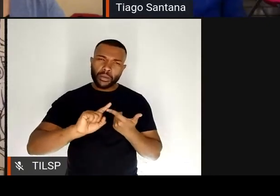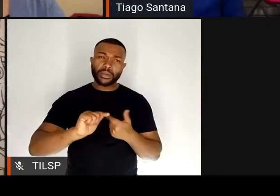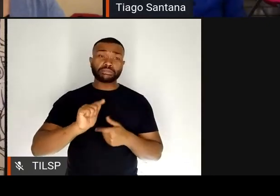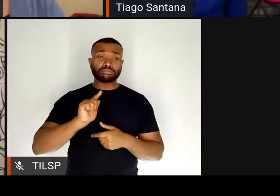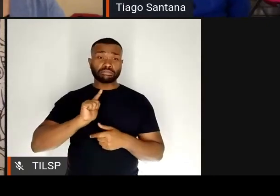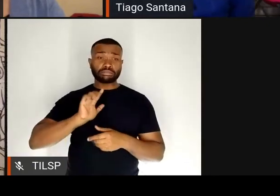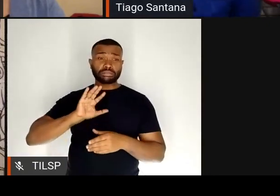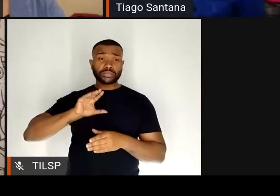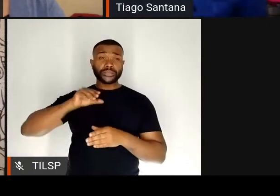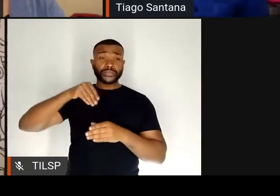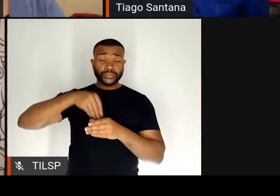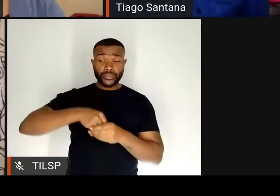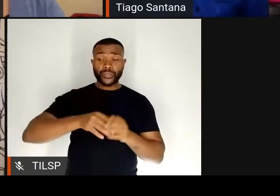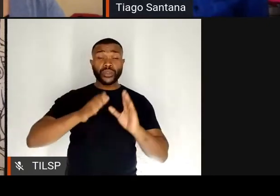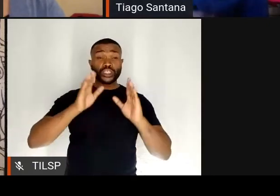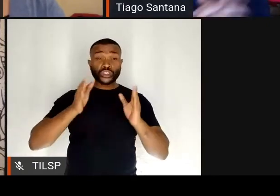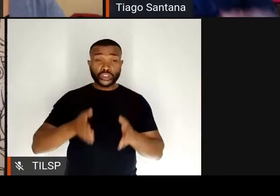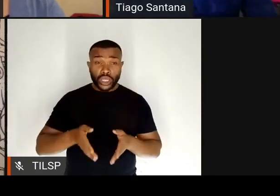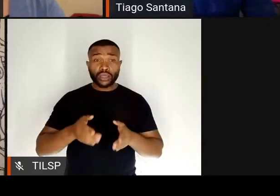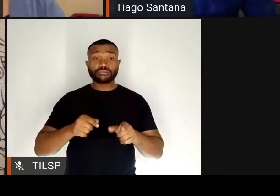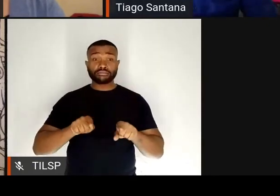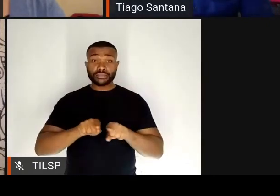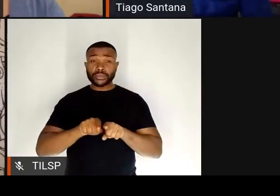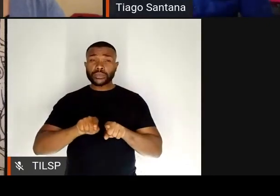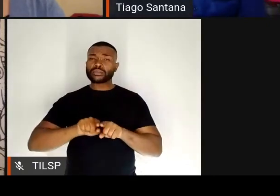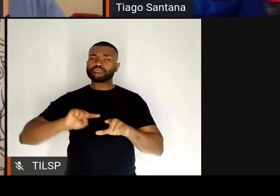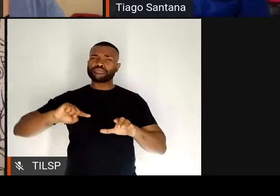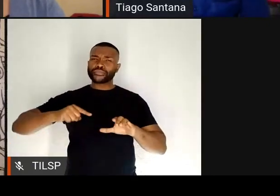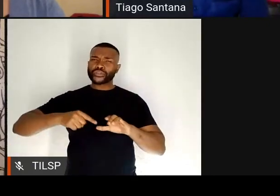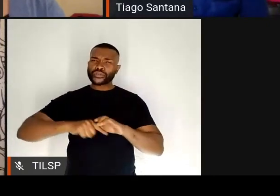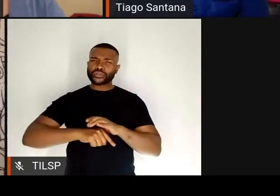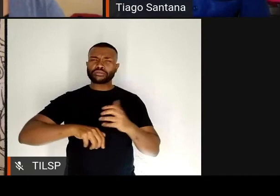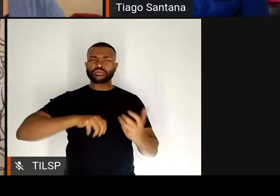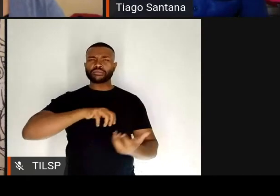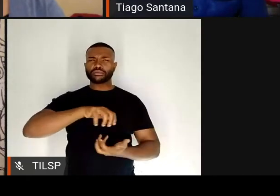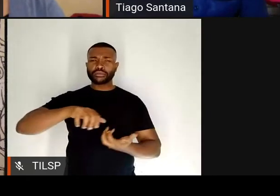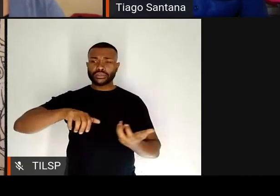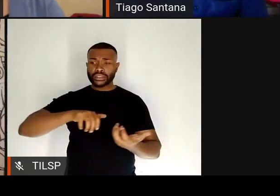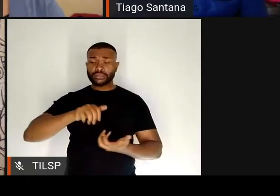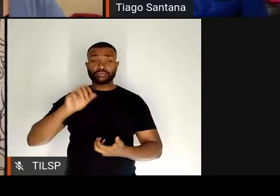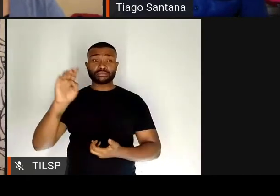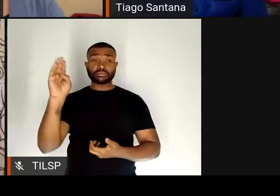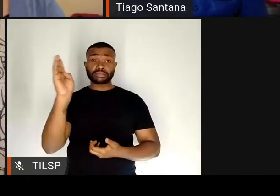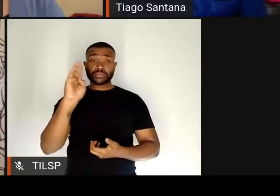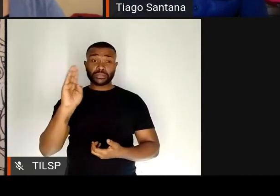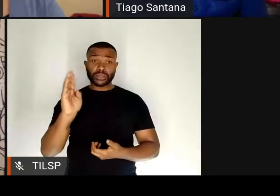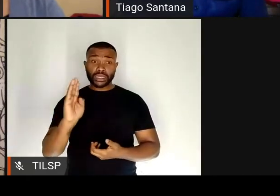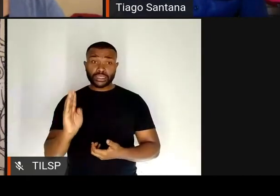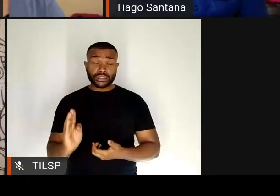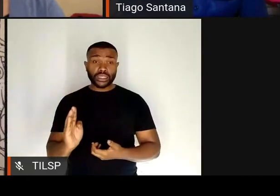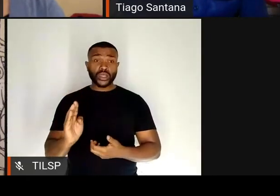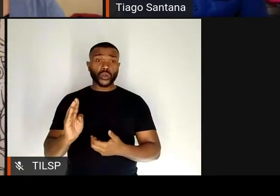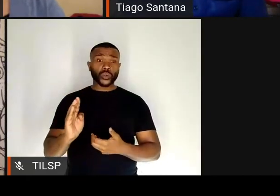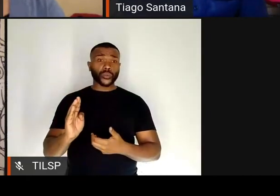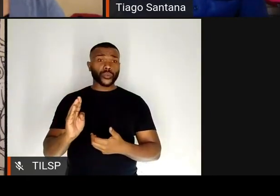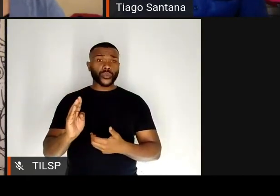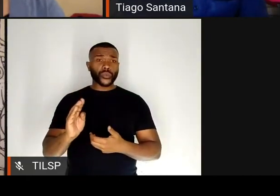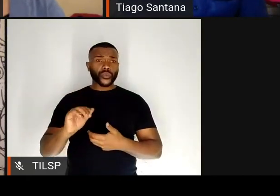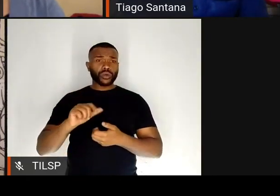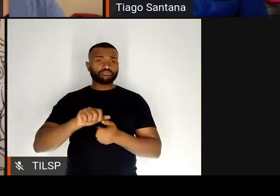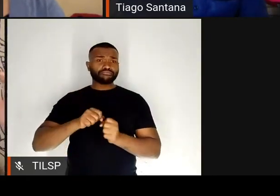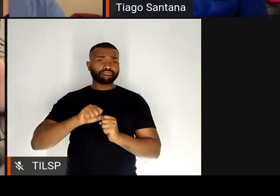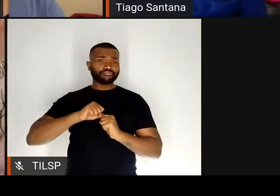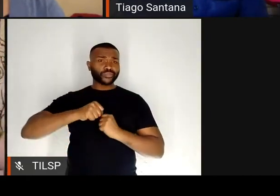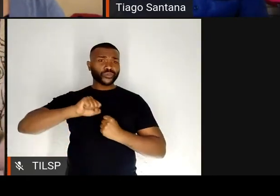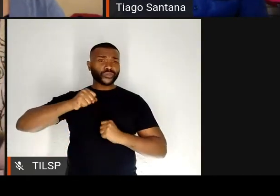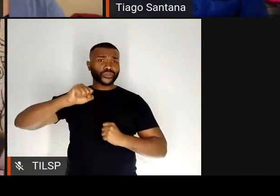tão complexa e caótica que a gente vive aqui no Brasil, nesse país de um tamanho continental, onde... o que acontece no